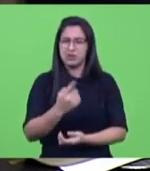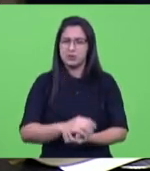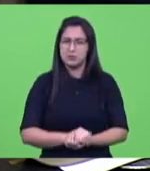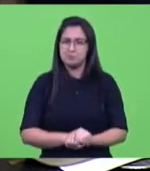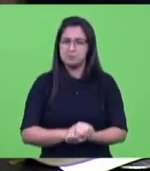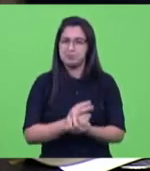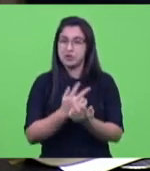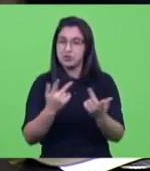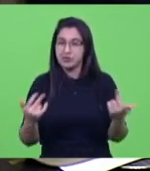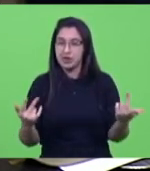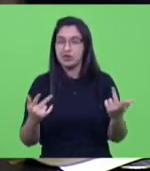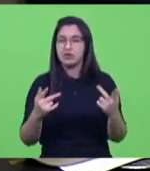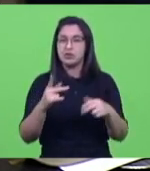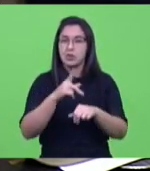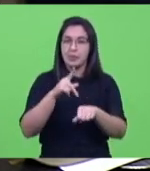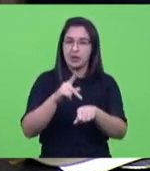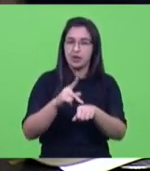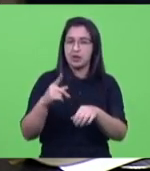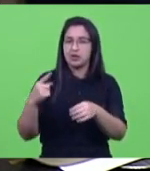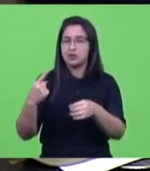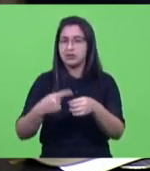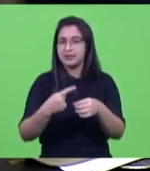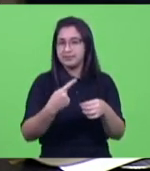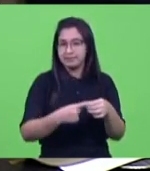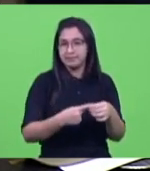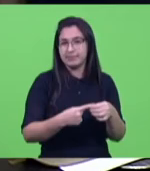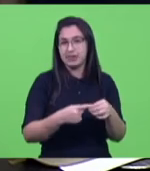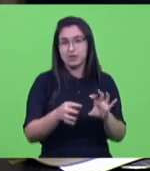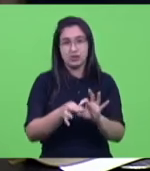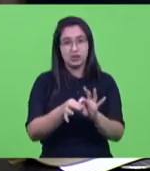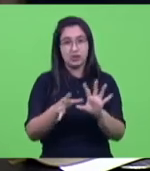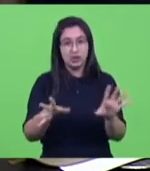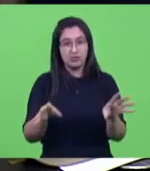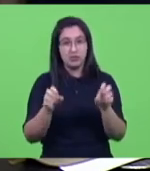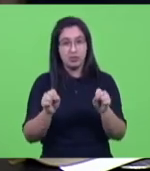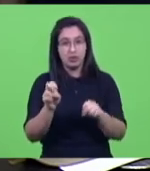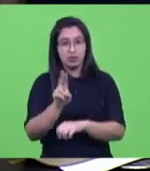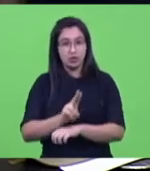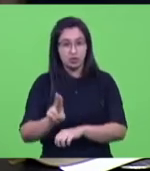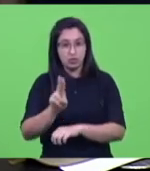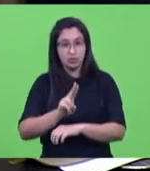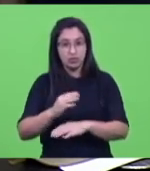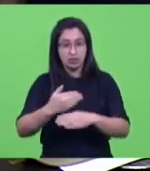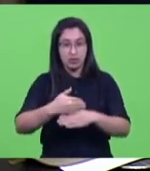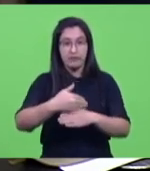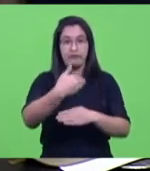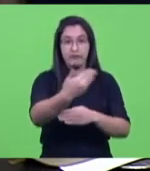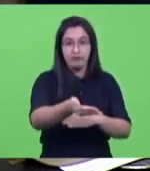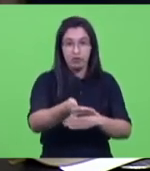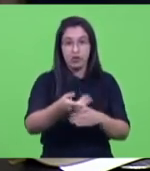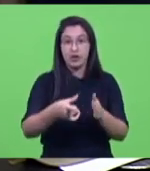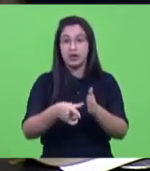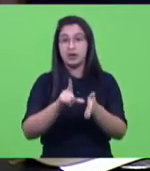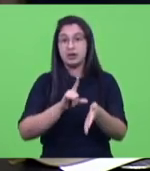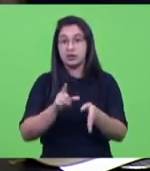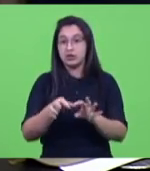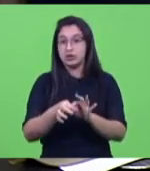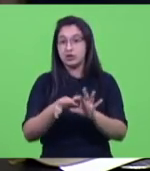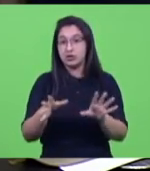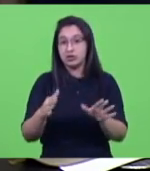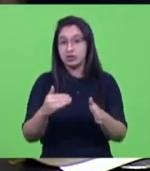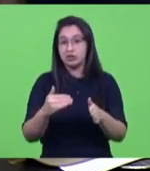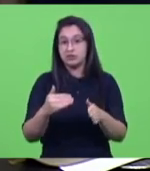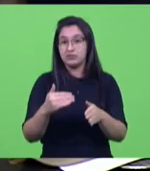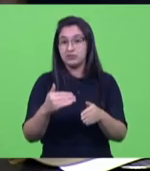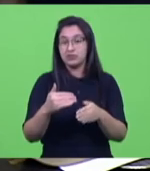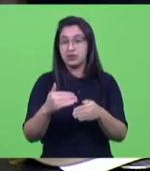Diversos países, diversas cidades, inclusive, liberaram o consumo apenas na parte externa, antes de liberar na parte interna, justamente porque a